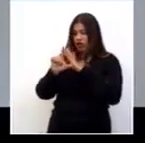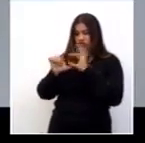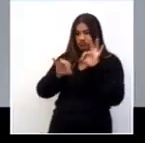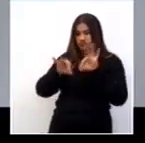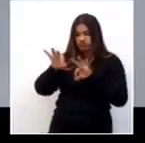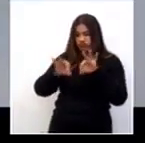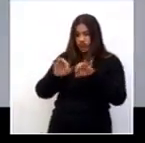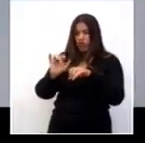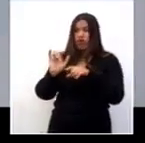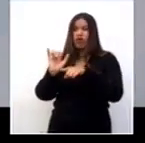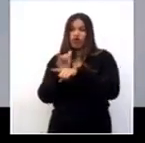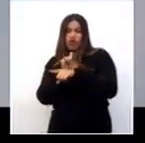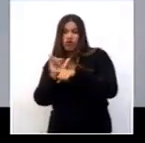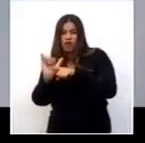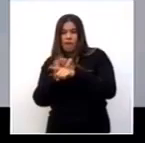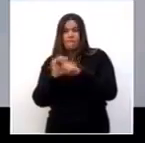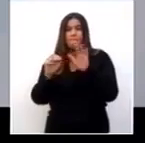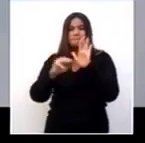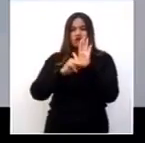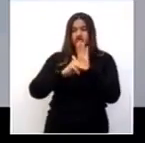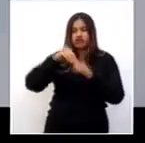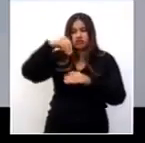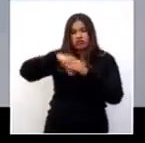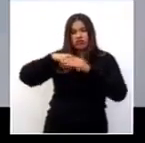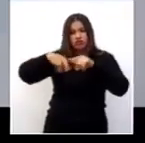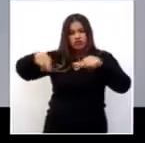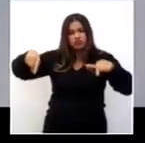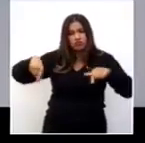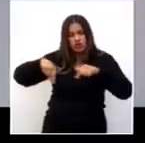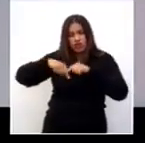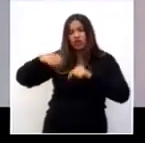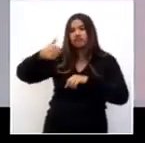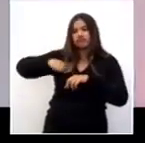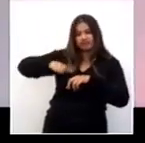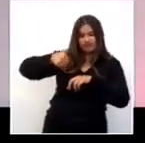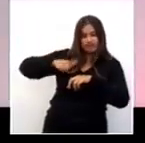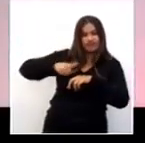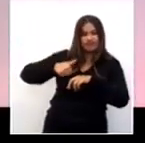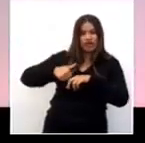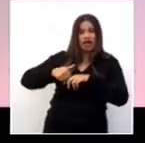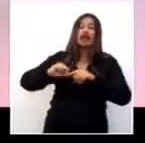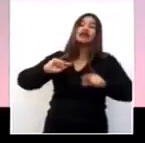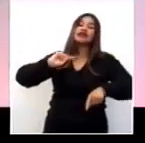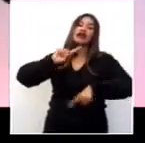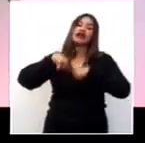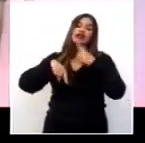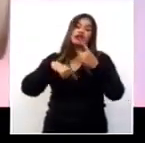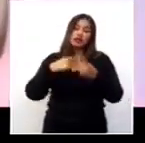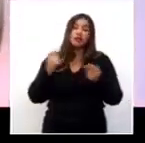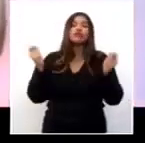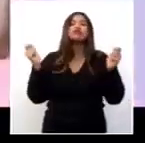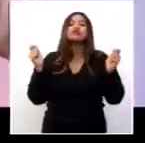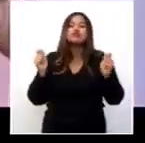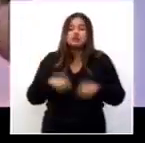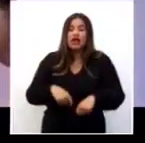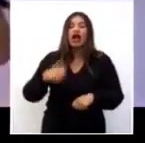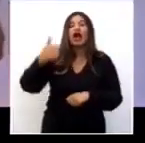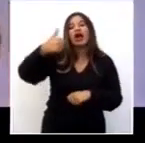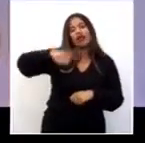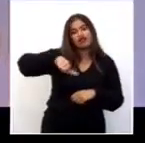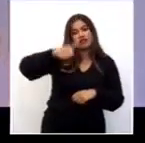estratégias metodológicas de trabalho em sala de aula, para que eu possa, aí sim, configurar uma avaliação